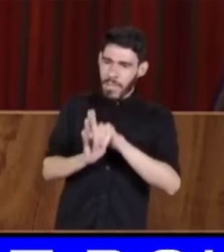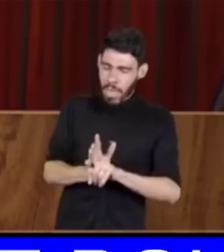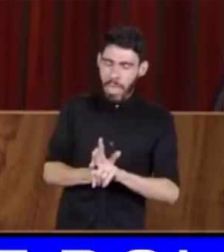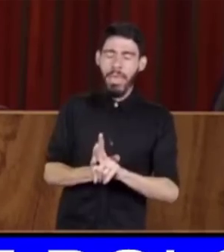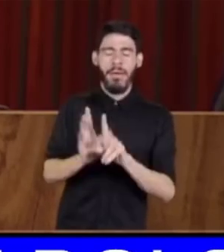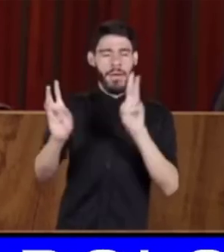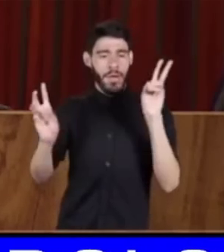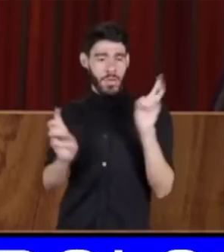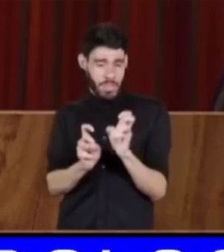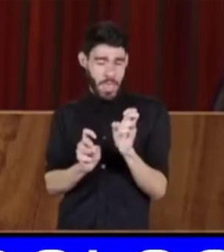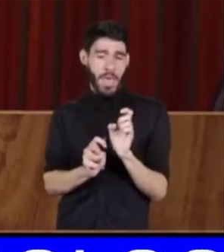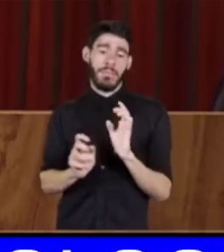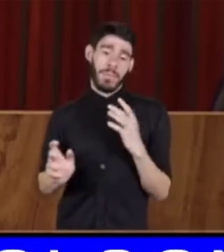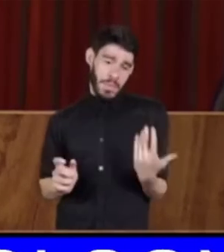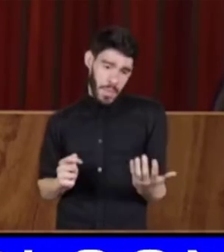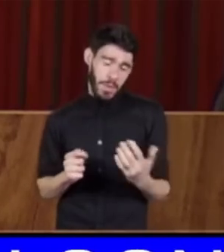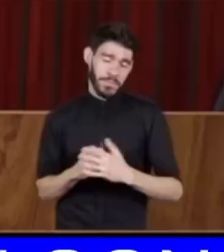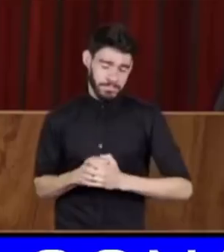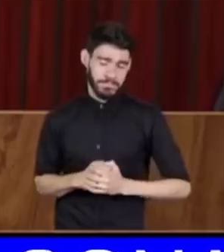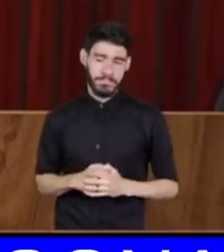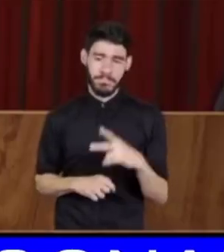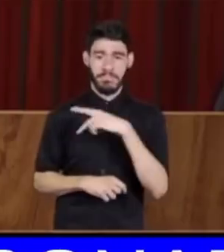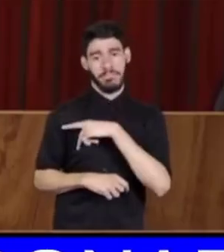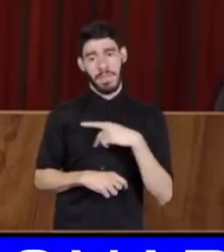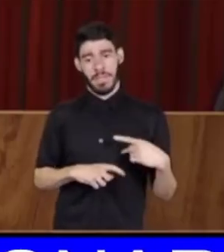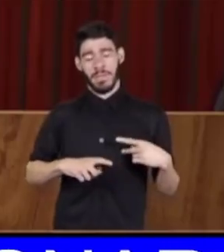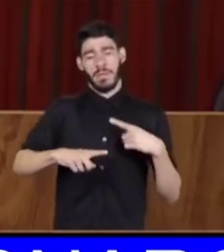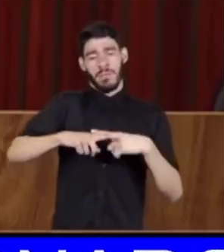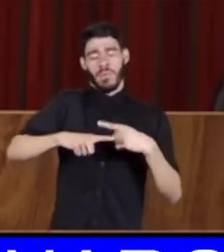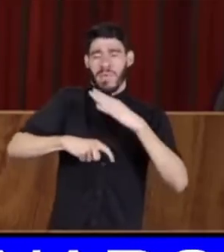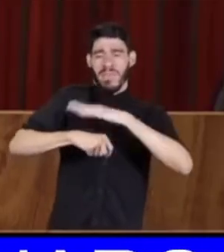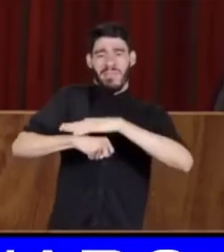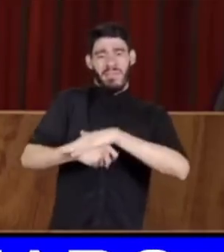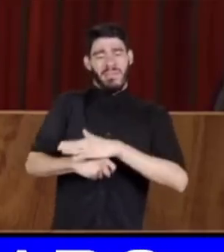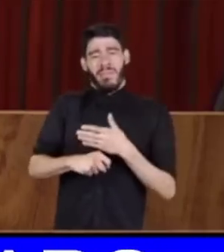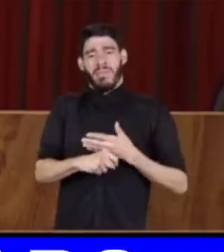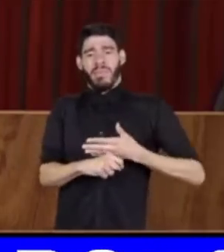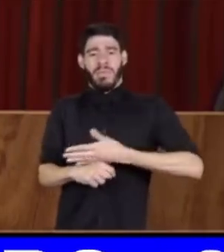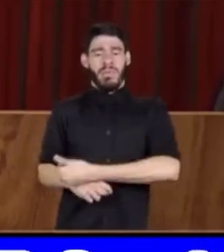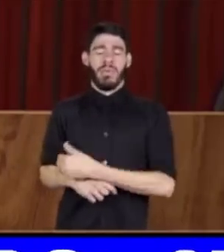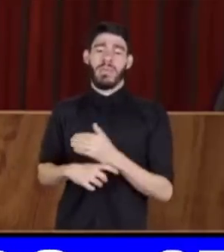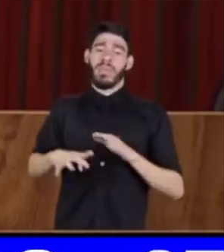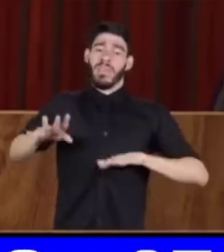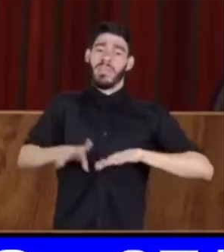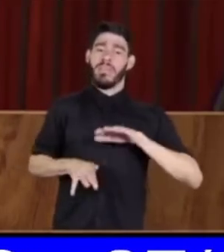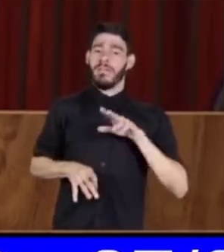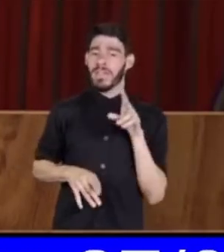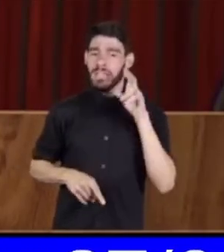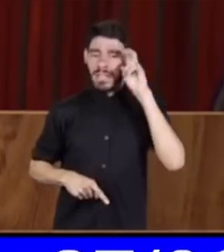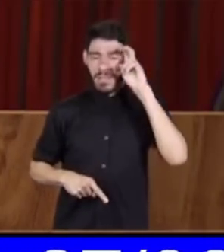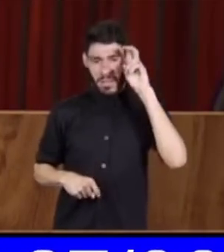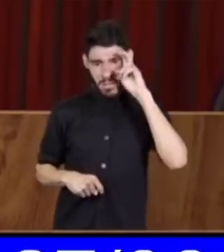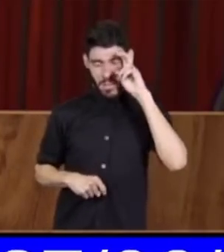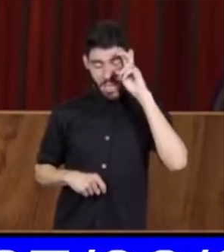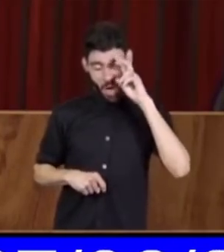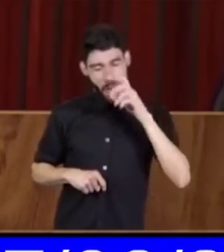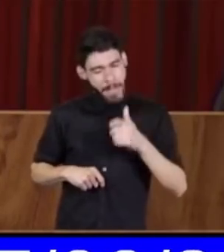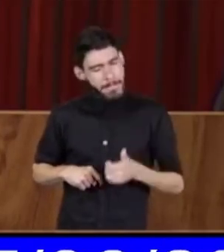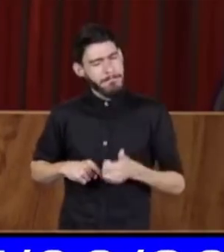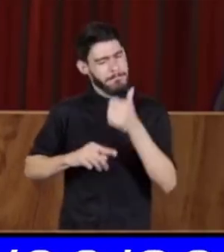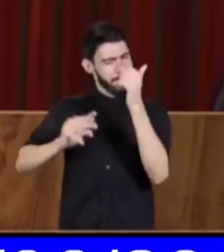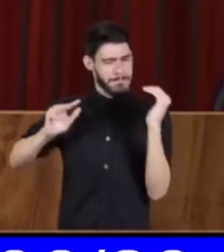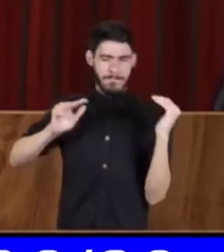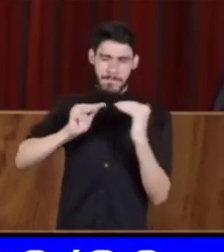caso. Pondero, entretanto, eminente presidente, que em função do adiantado da hora, talvez na quinta-feira fosse mais adequado